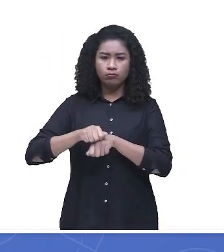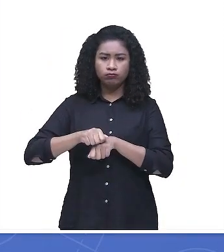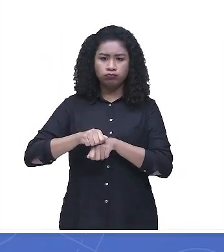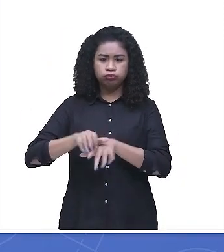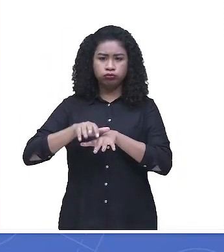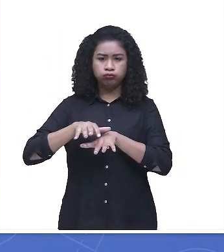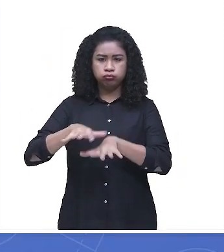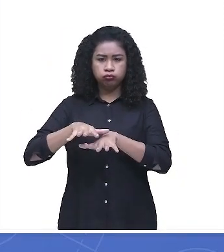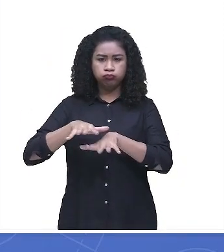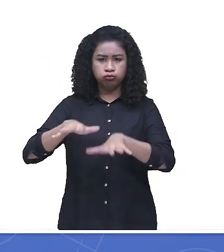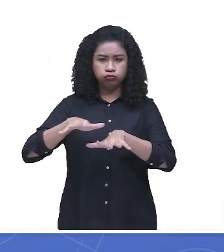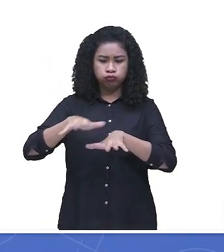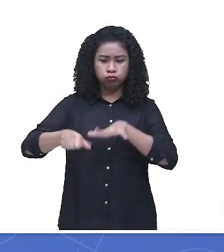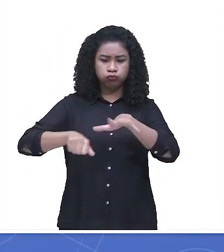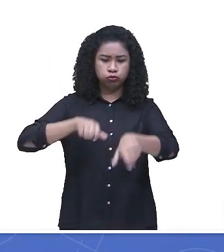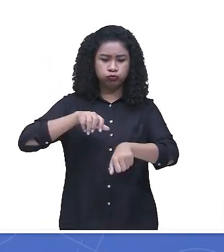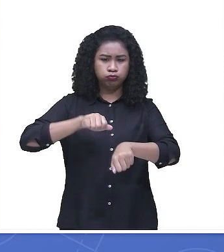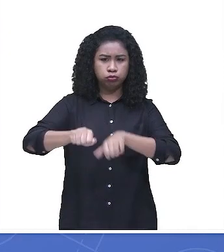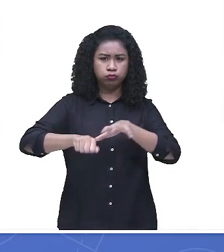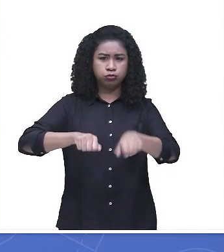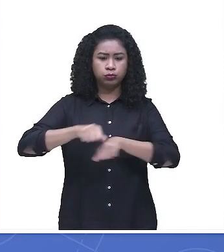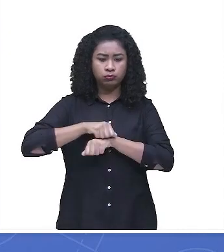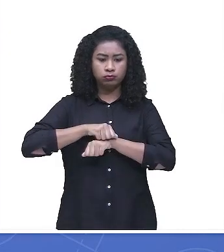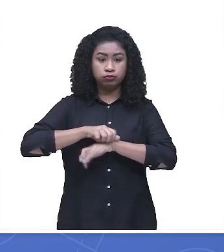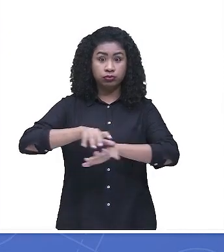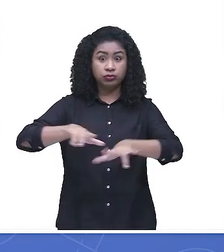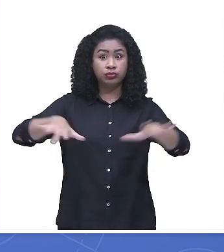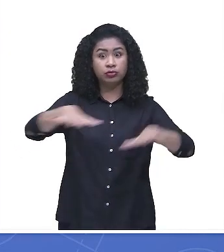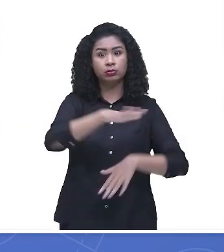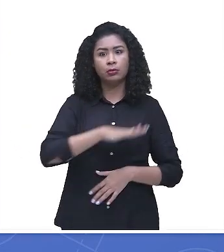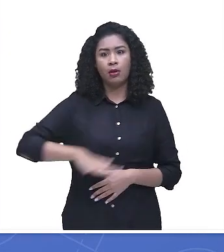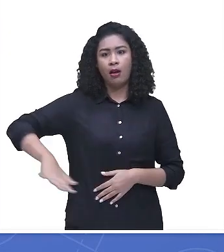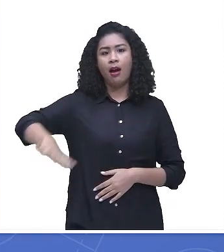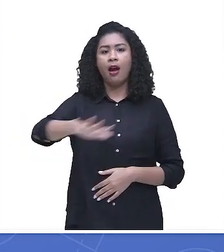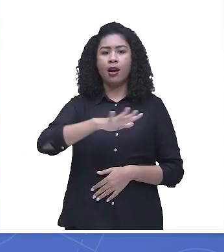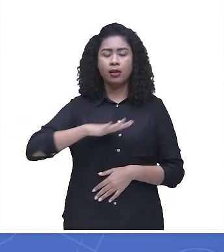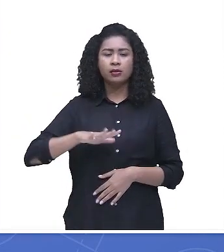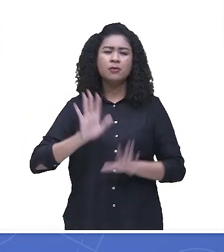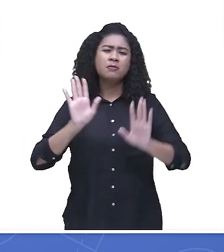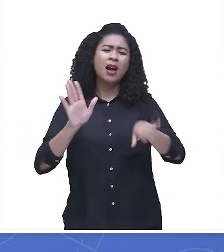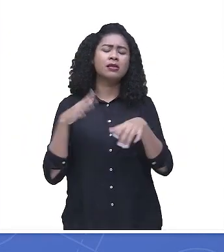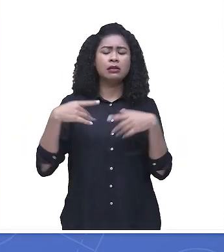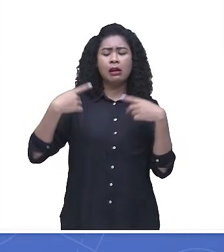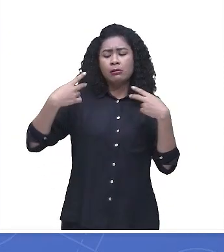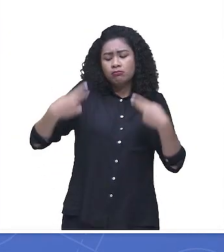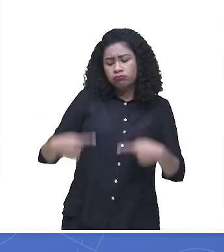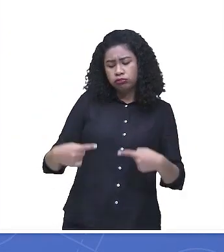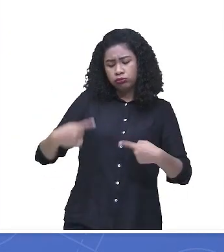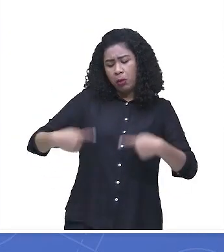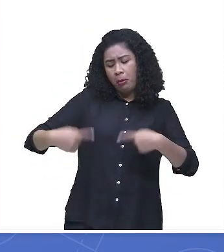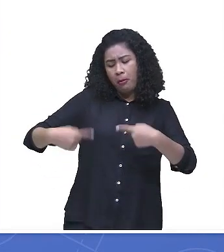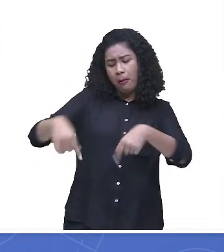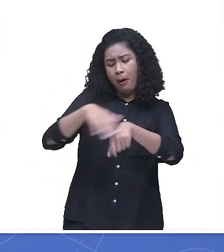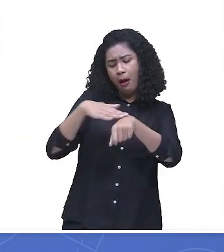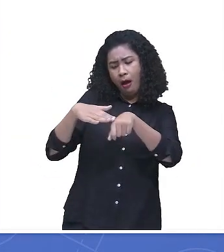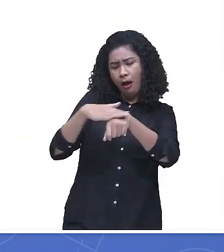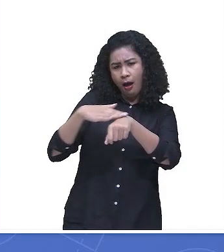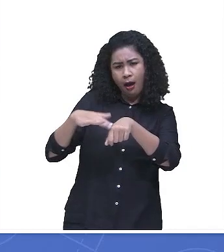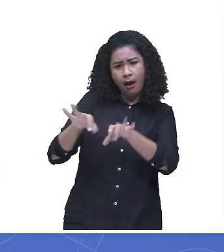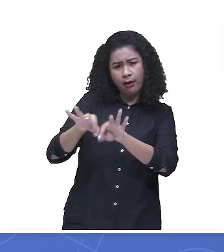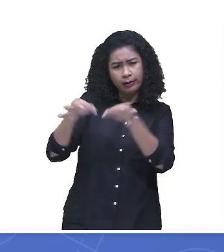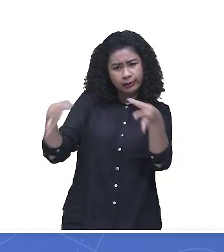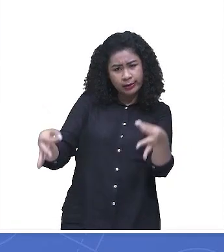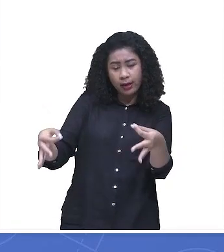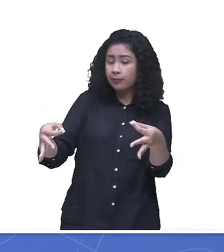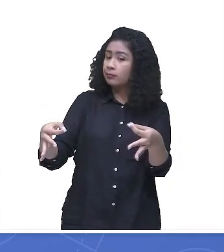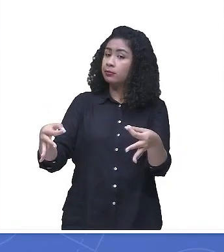outros territórios, os assírios, ao invés de negociar, conversar, tentar compreender os povos dominados, não.